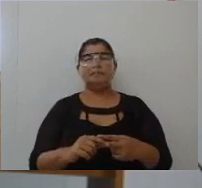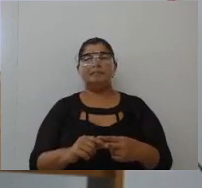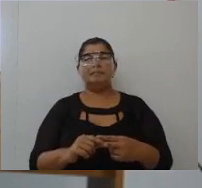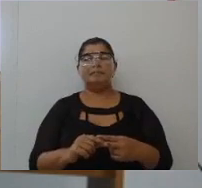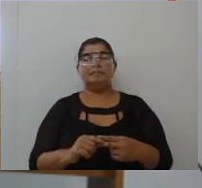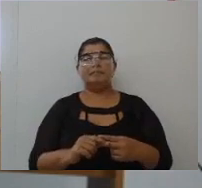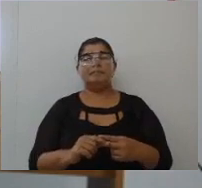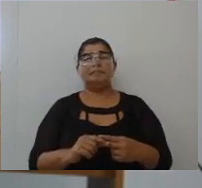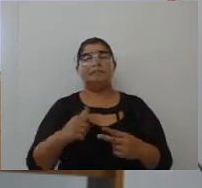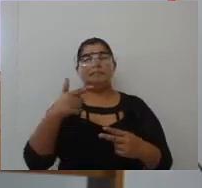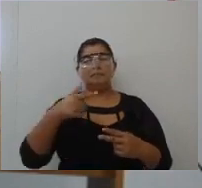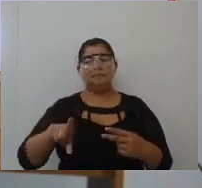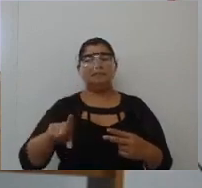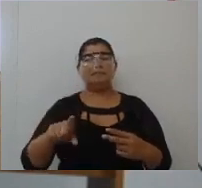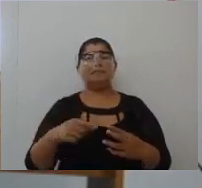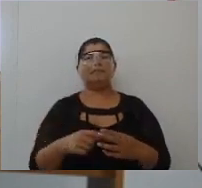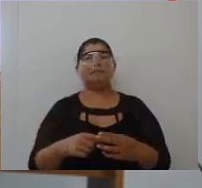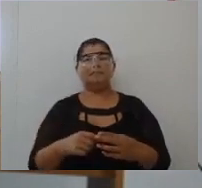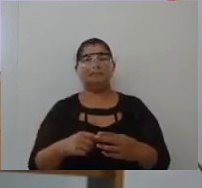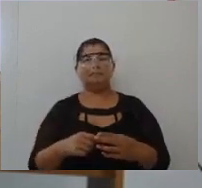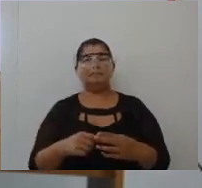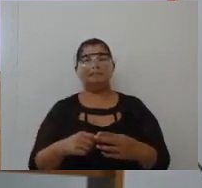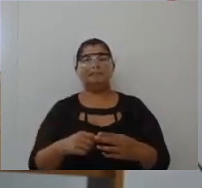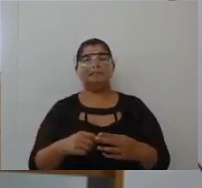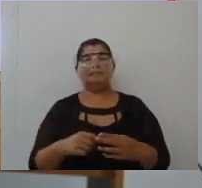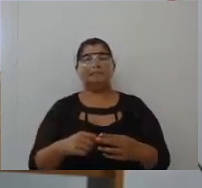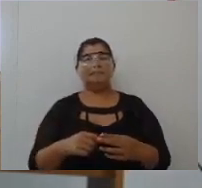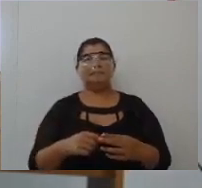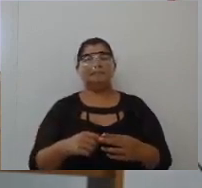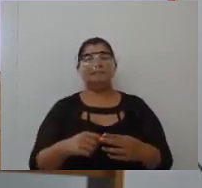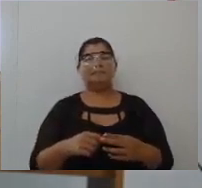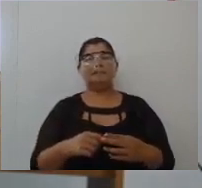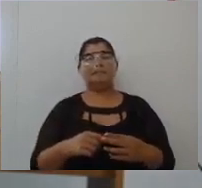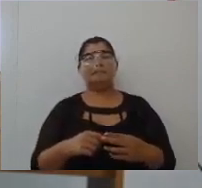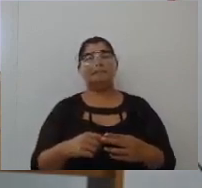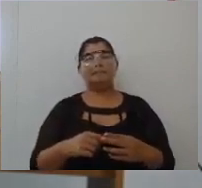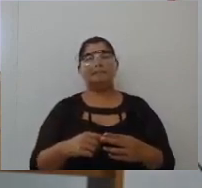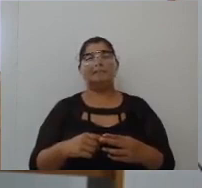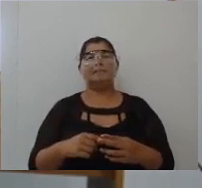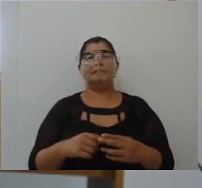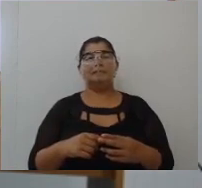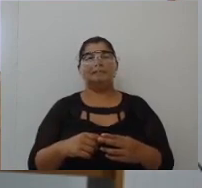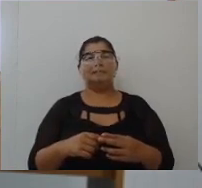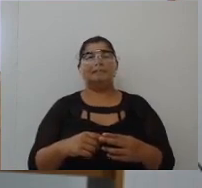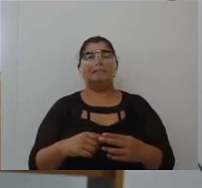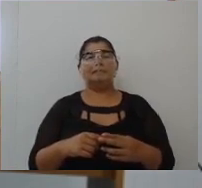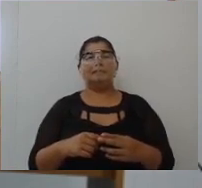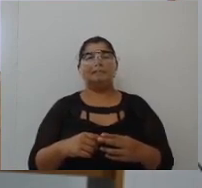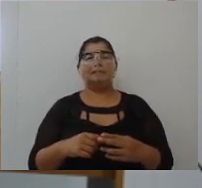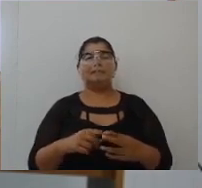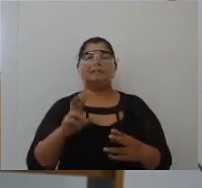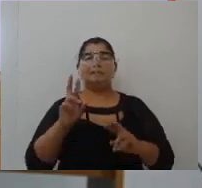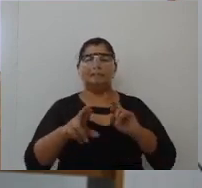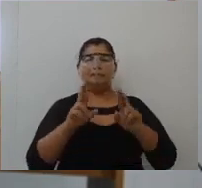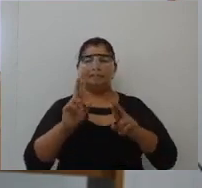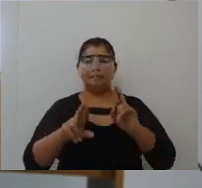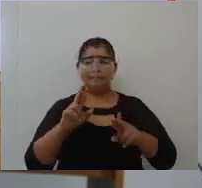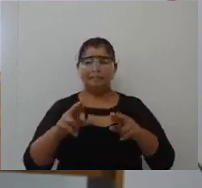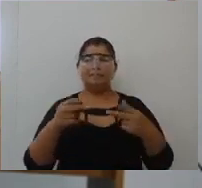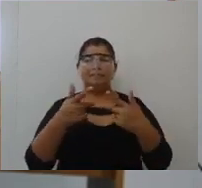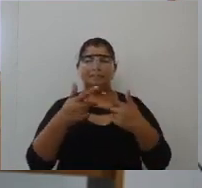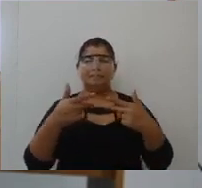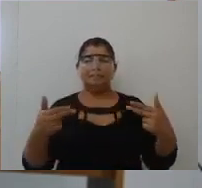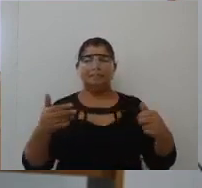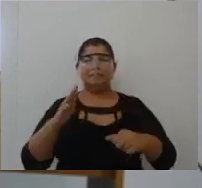Deixa eu ver se tem mais alguém aqui. Tem, o pessoal mandando mensagem. Maravilha. Gente, eu vou agora responder umas questões com